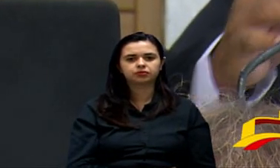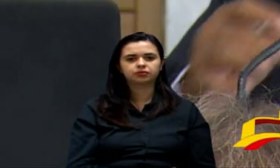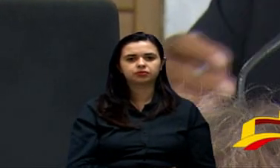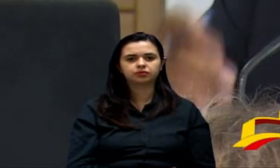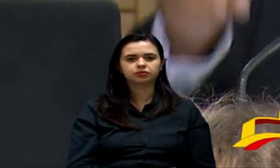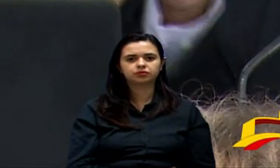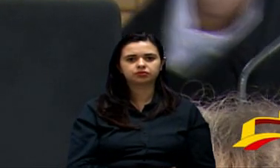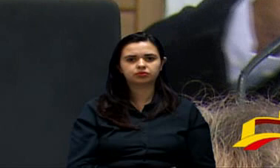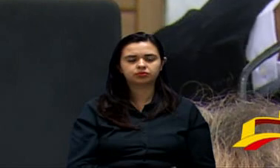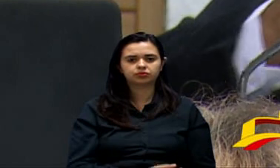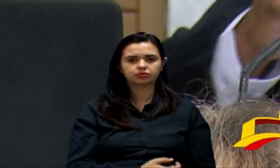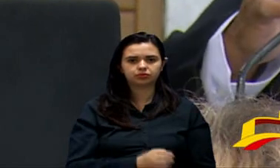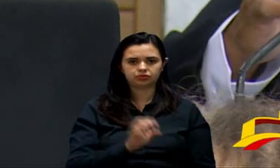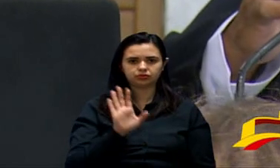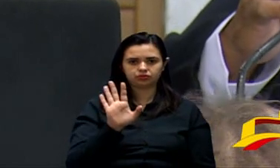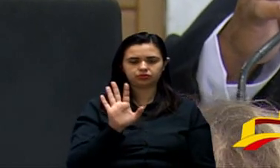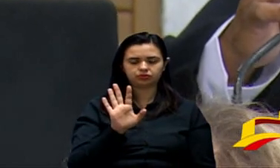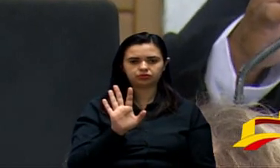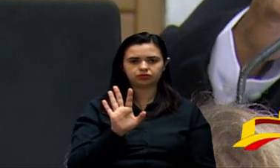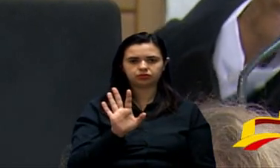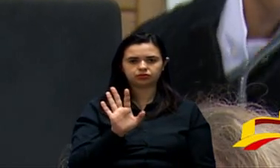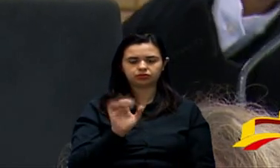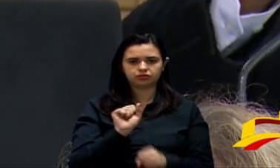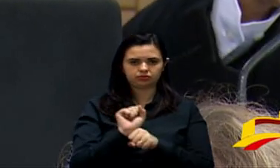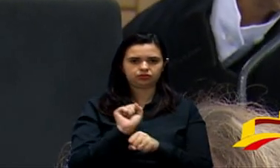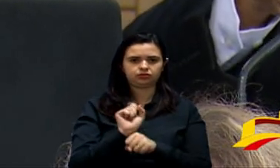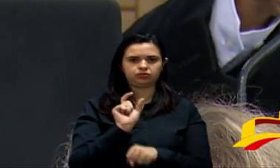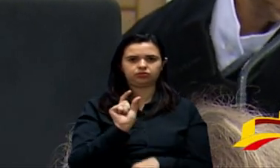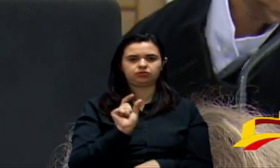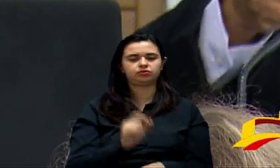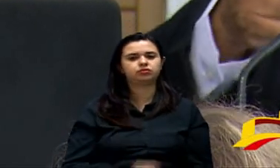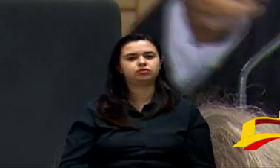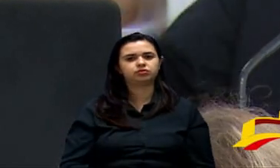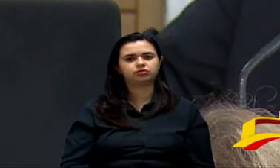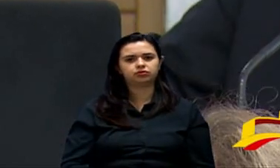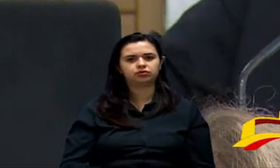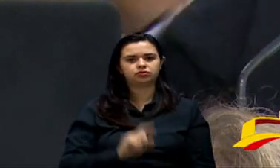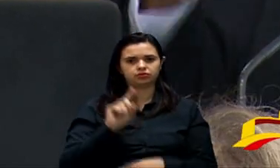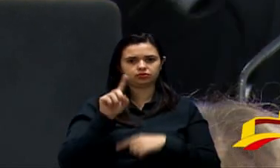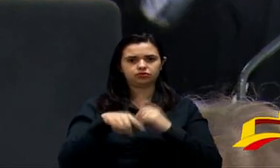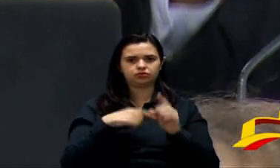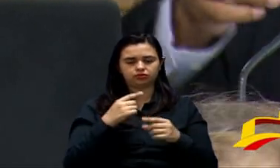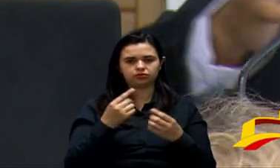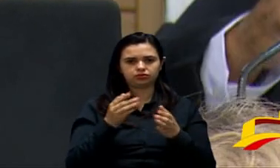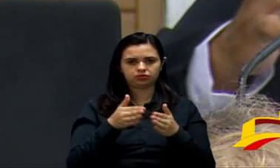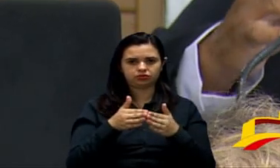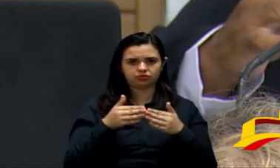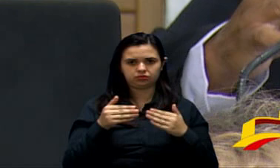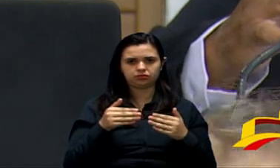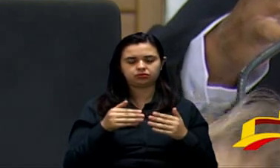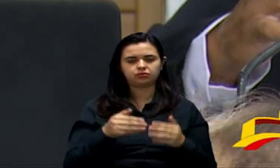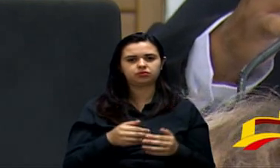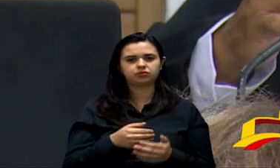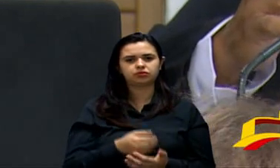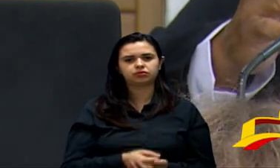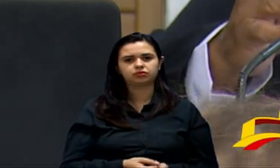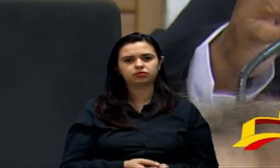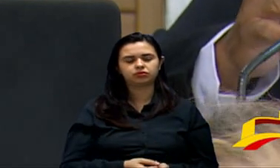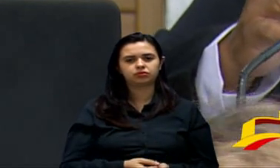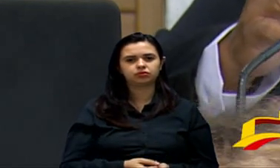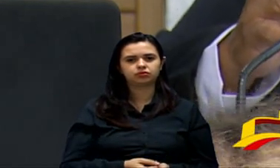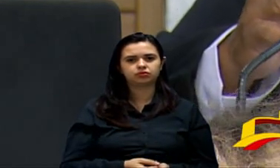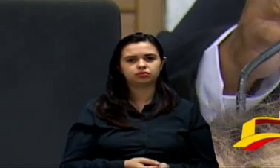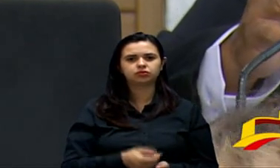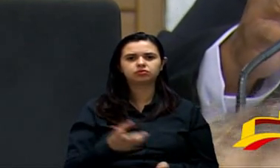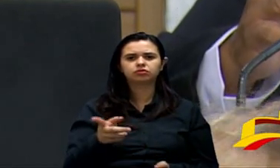Tá. Deixa eu só colocar o... Aí a Vossa Excelência pede destaque, ele também pede, aí vocês podem pedir a versão. É...